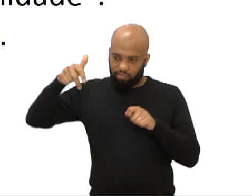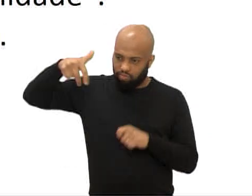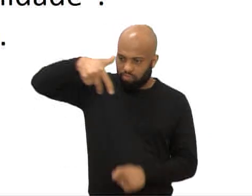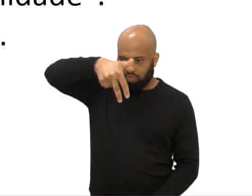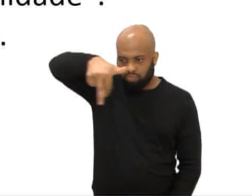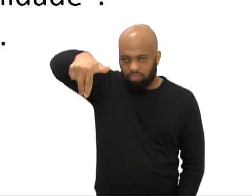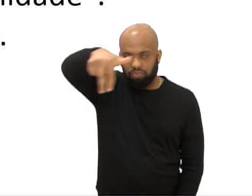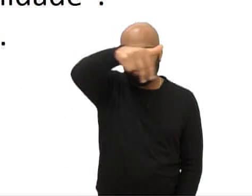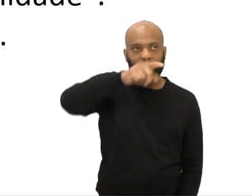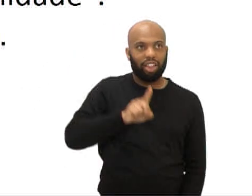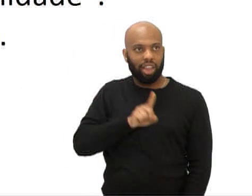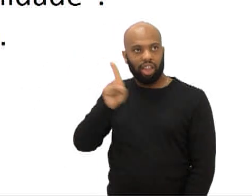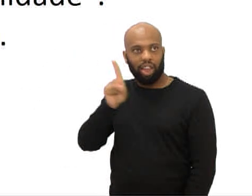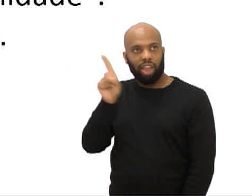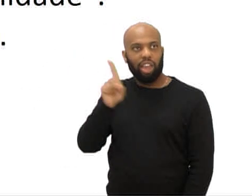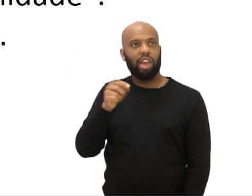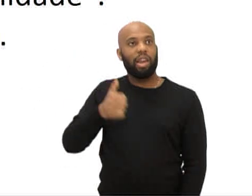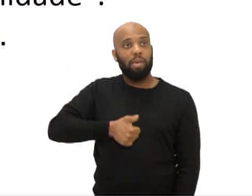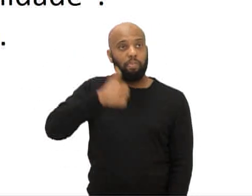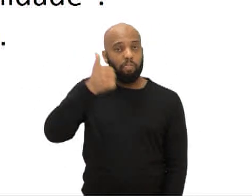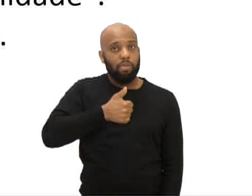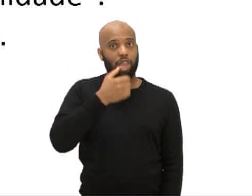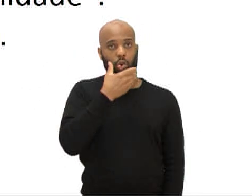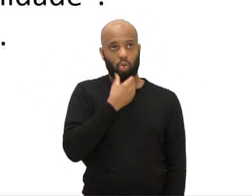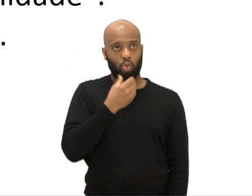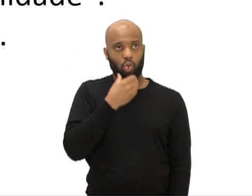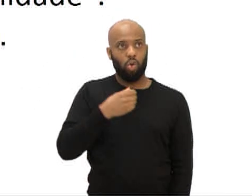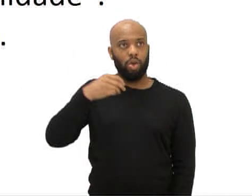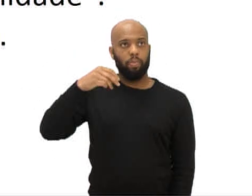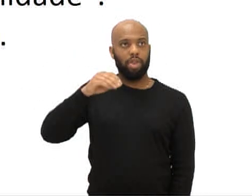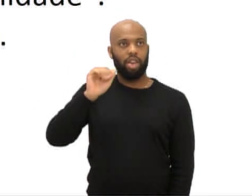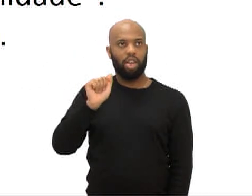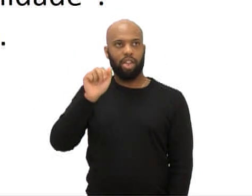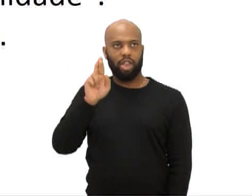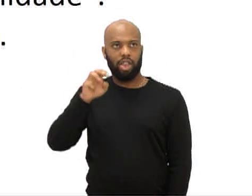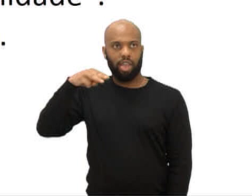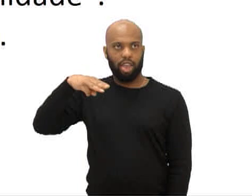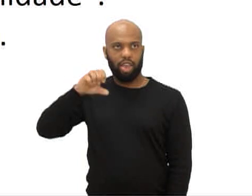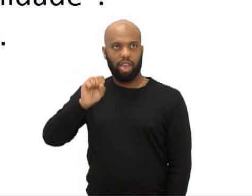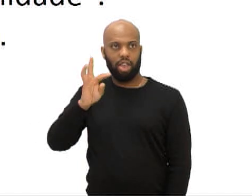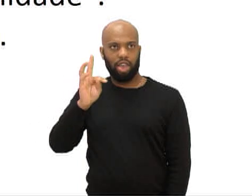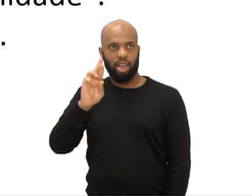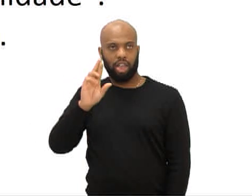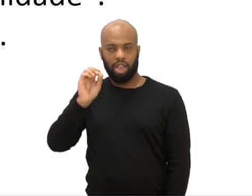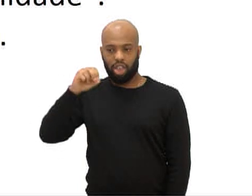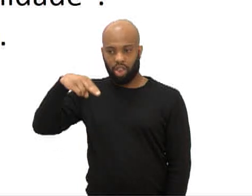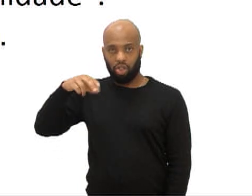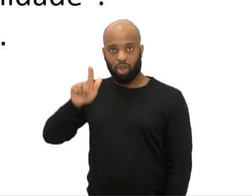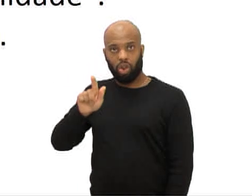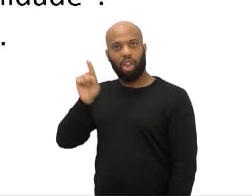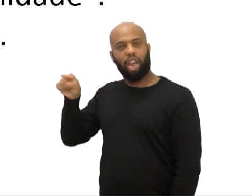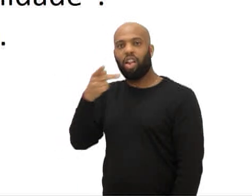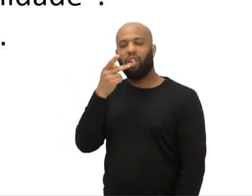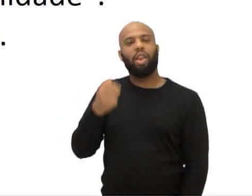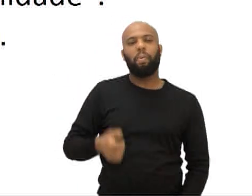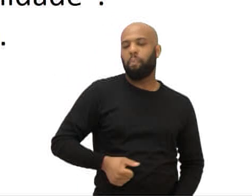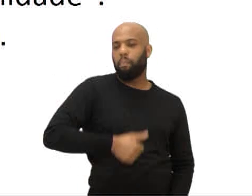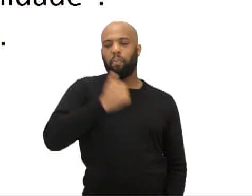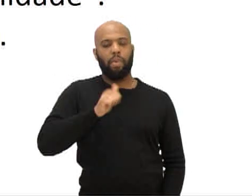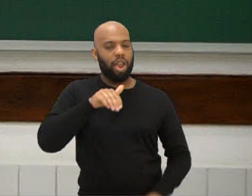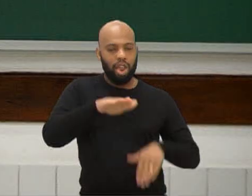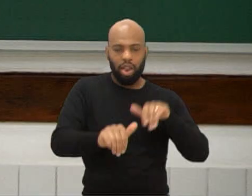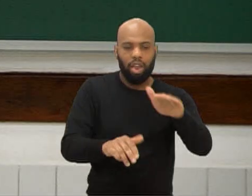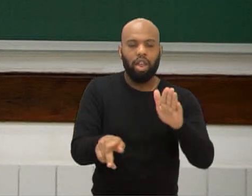astronauta norte-americano que chega a pisar na Lua e ele vai proferir a frase: "Este é um pequeno passo para o homem, mas